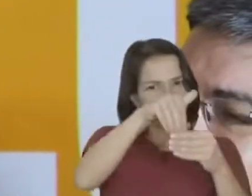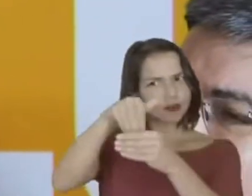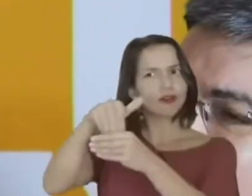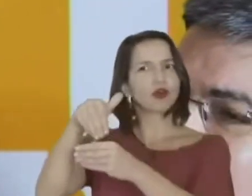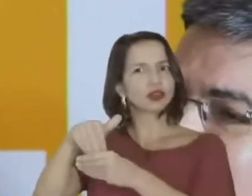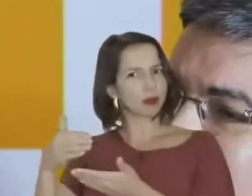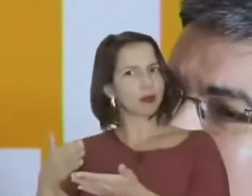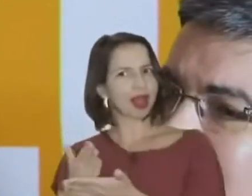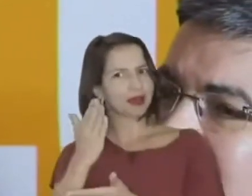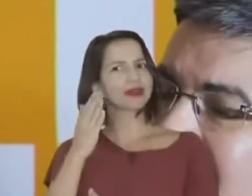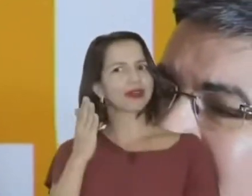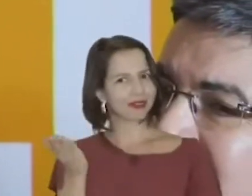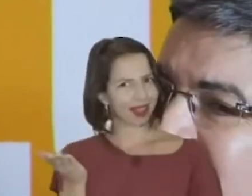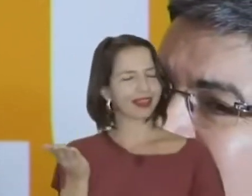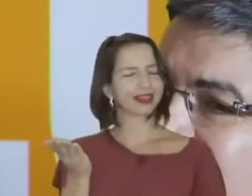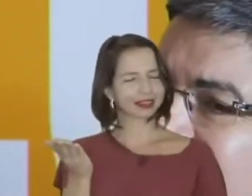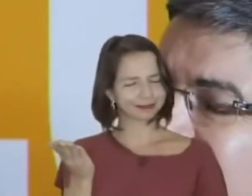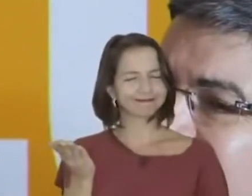Porque